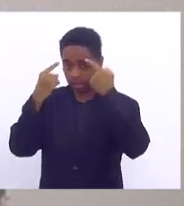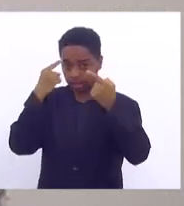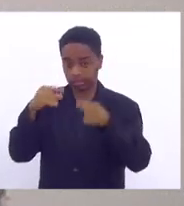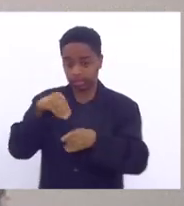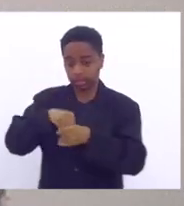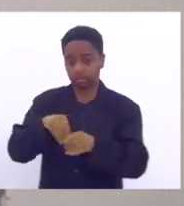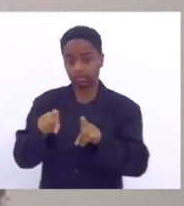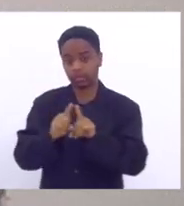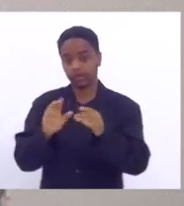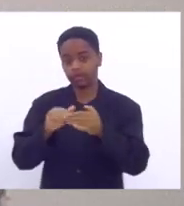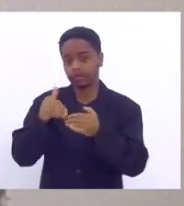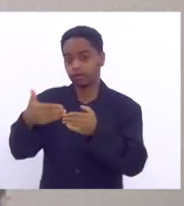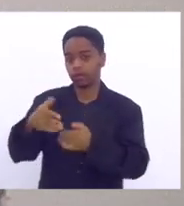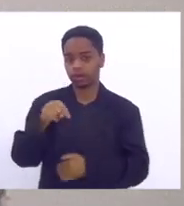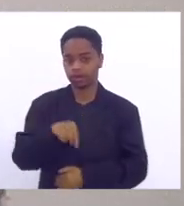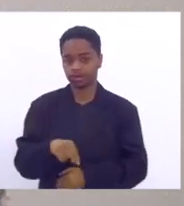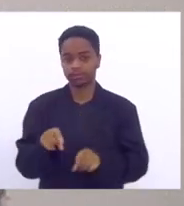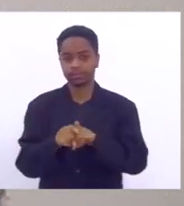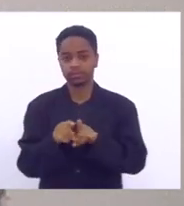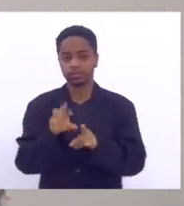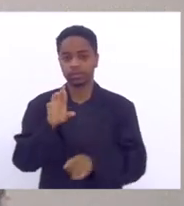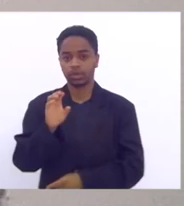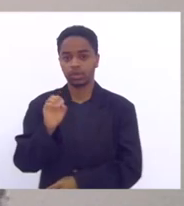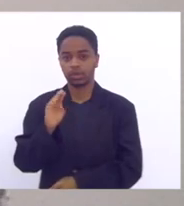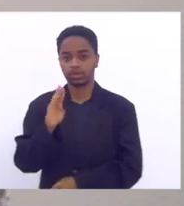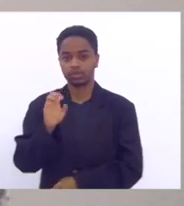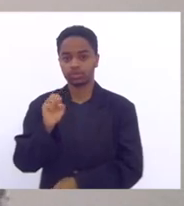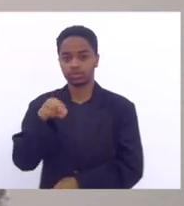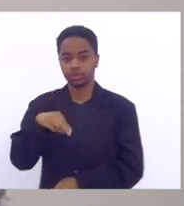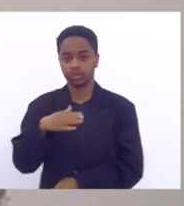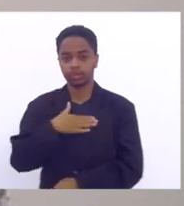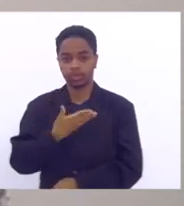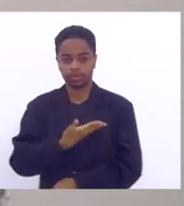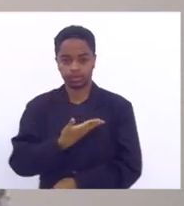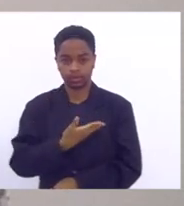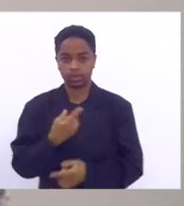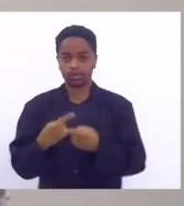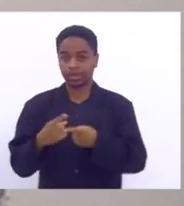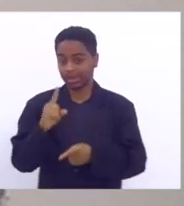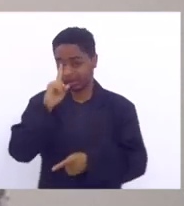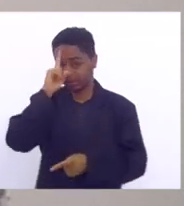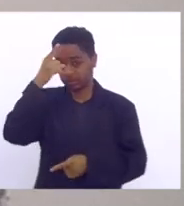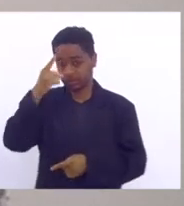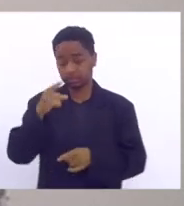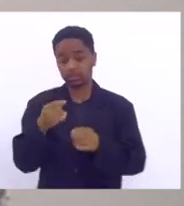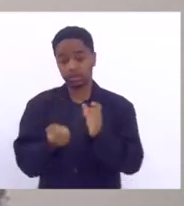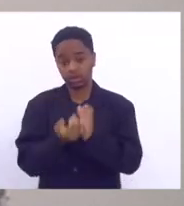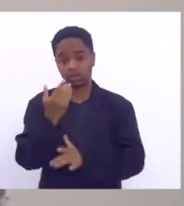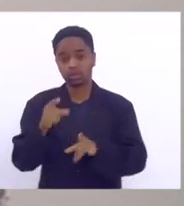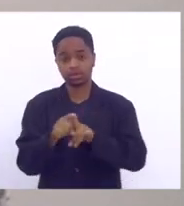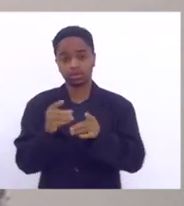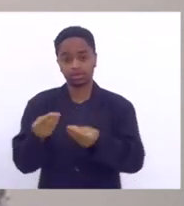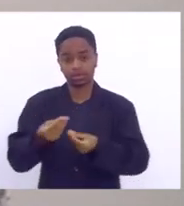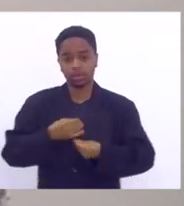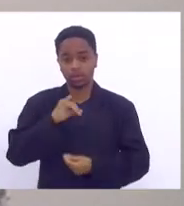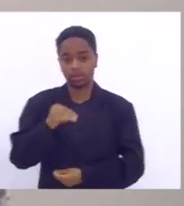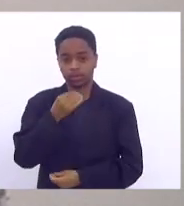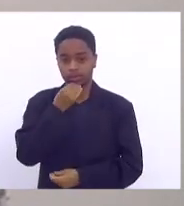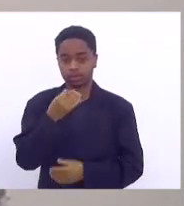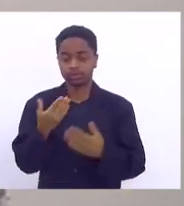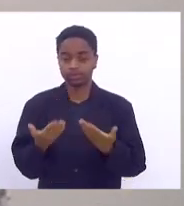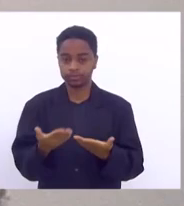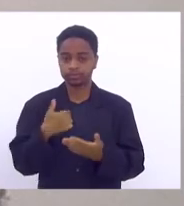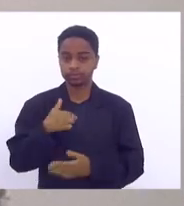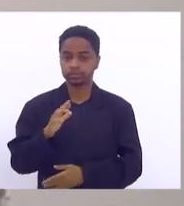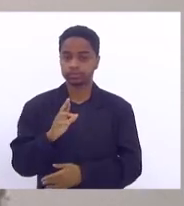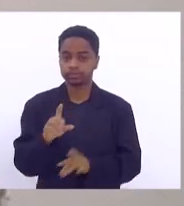plenário E também o Dr Robson meu amigo por ter idealizado isso e ter dado essa oportunidade pra gente então em nome da